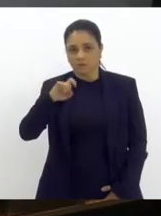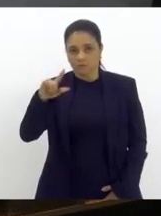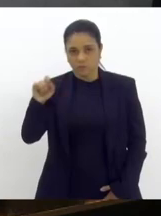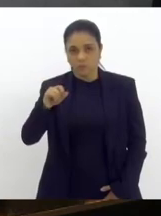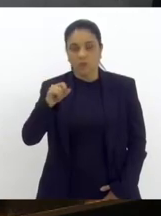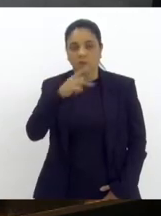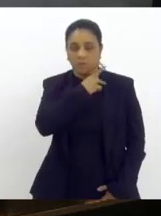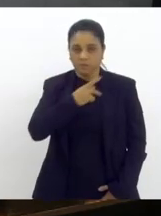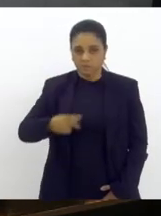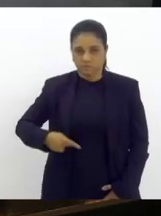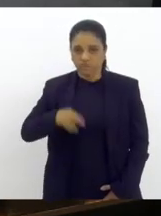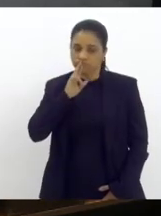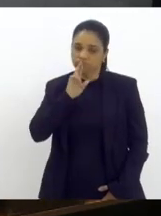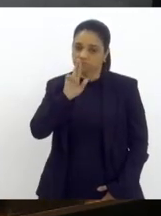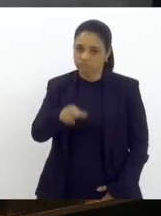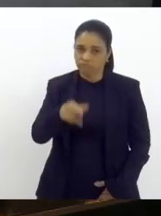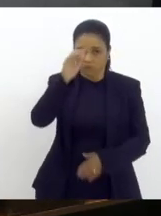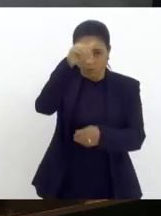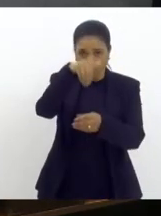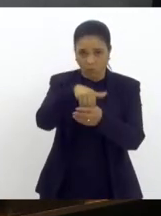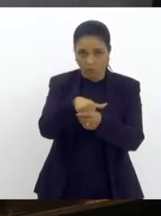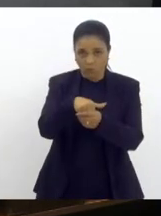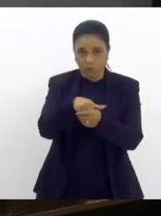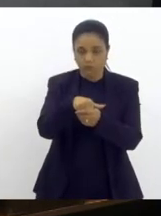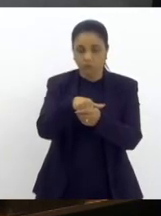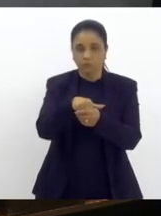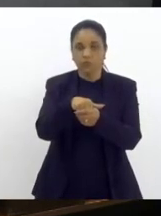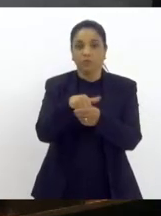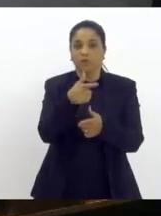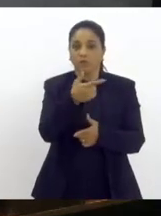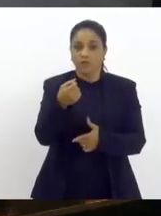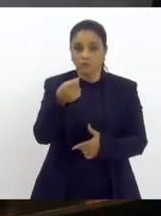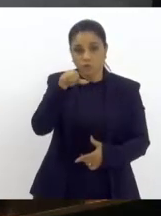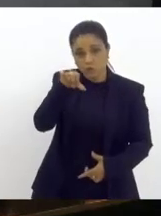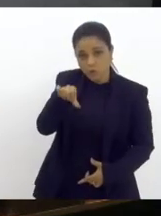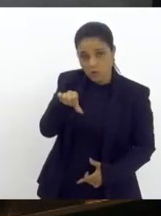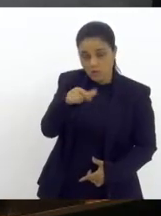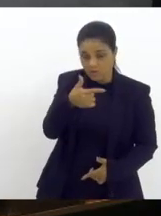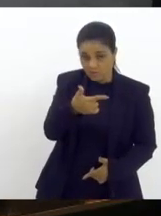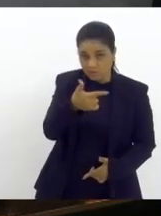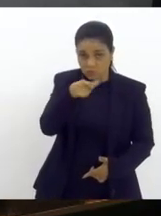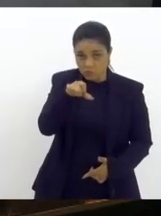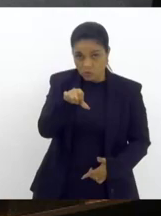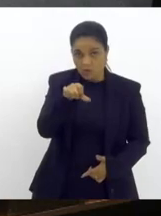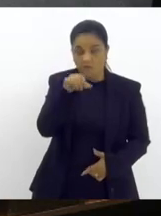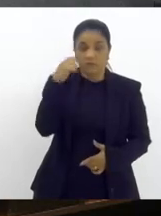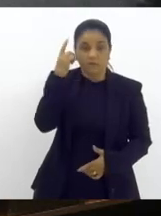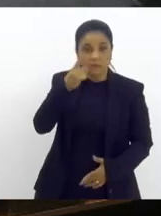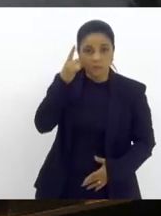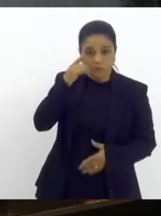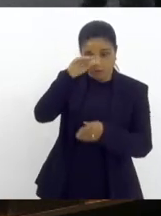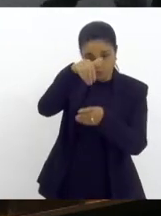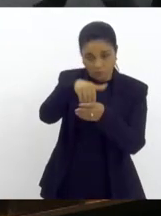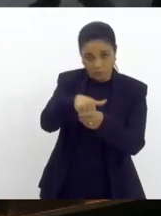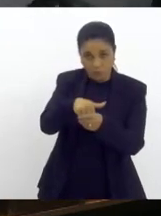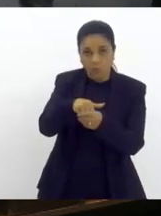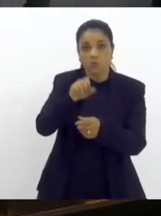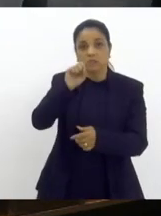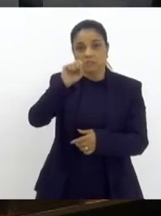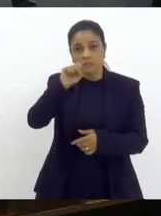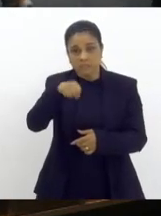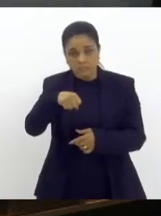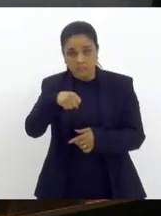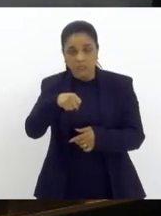proclamar o resultado votaram senhores 29 deputados 29 50